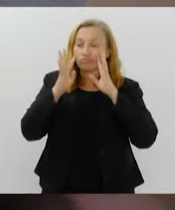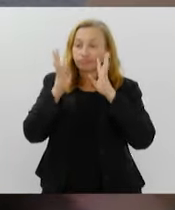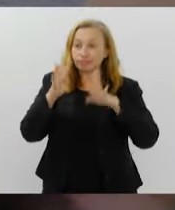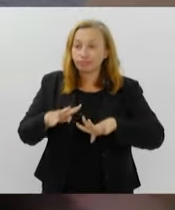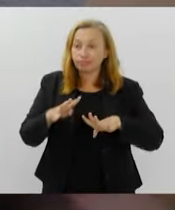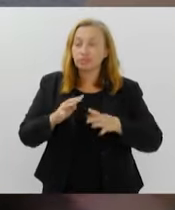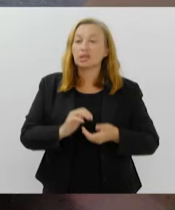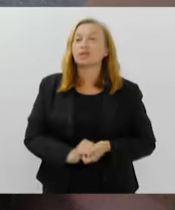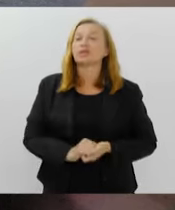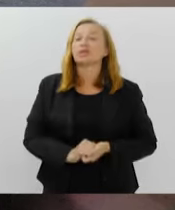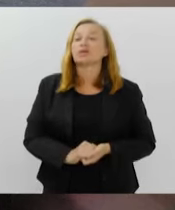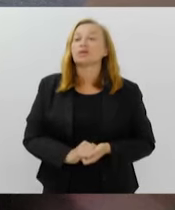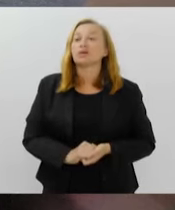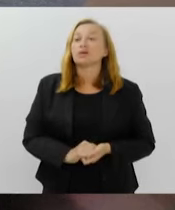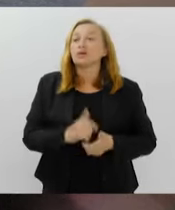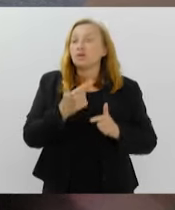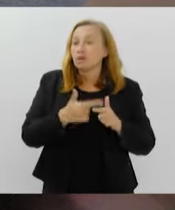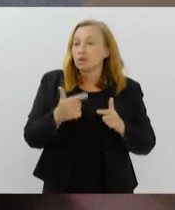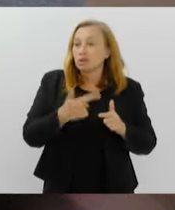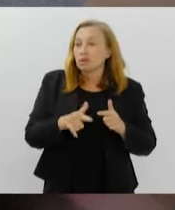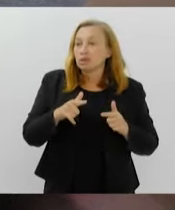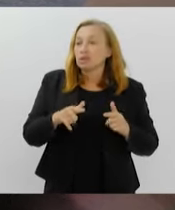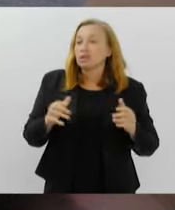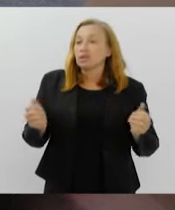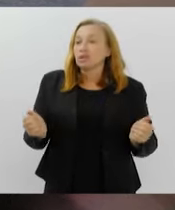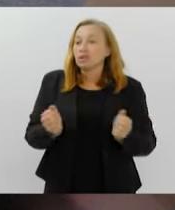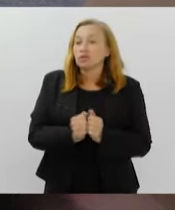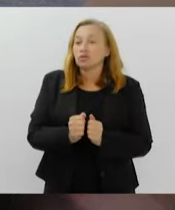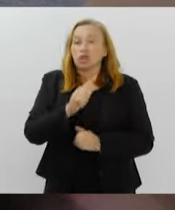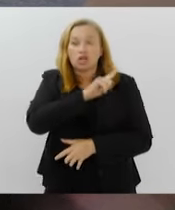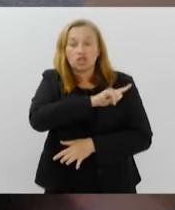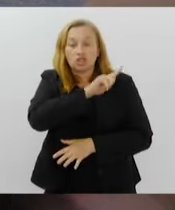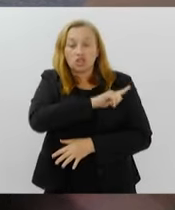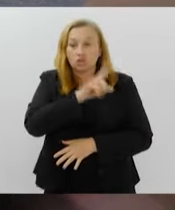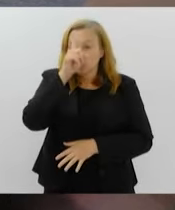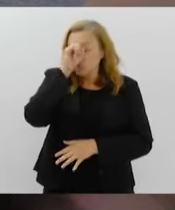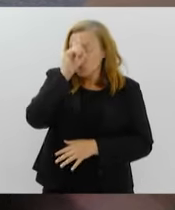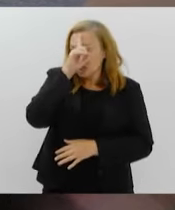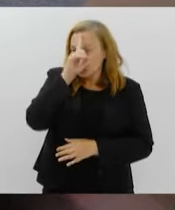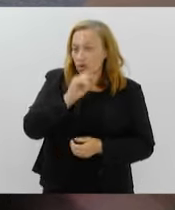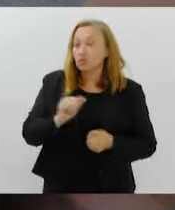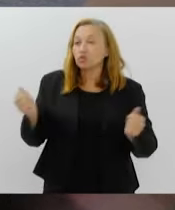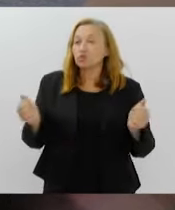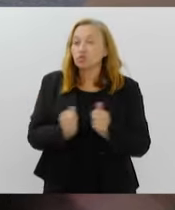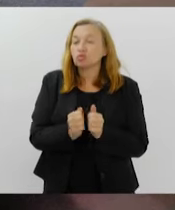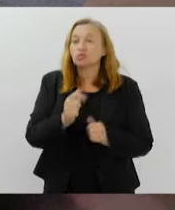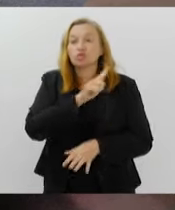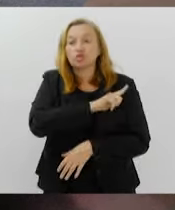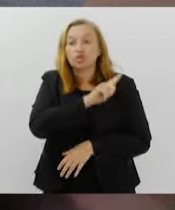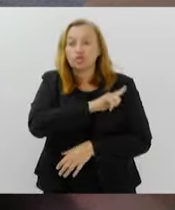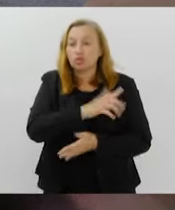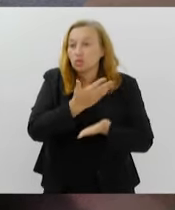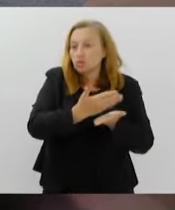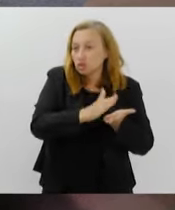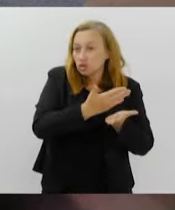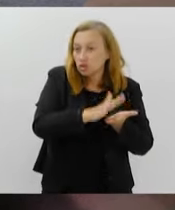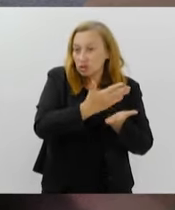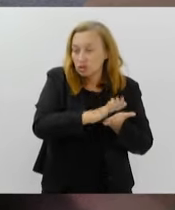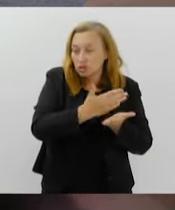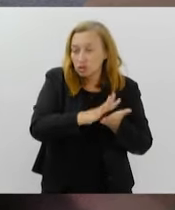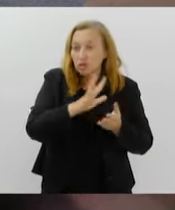ele é um problema que tem que est envolvida a gestão hospitalar junto com a gestão de resíduos